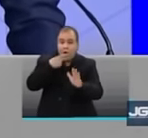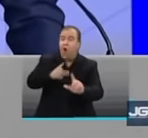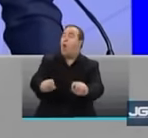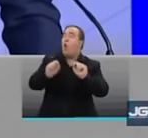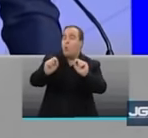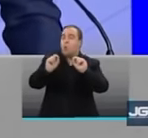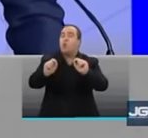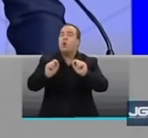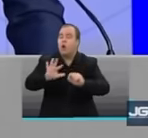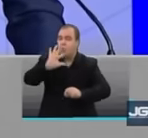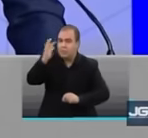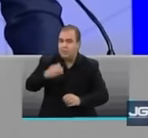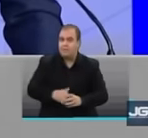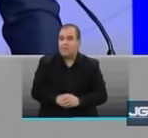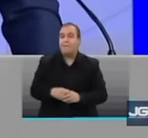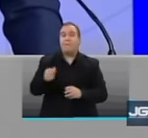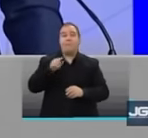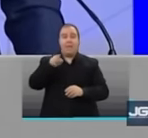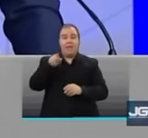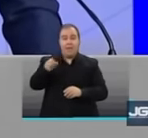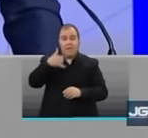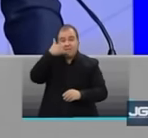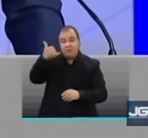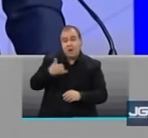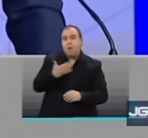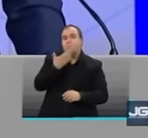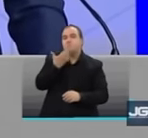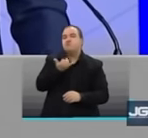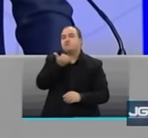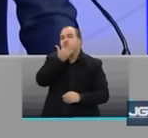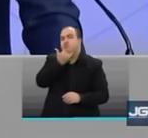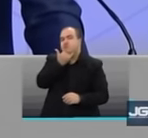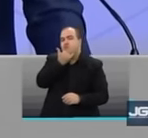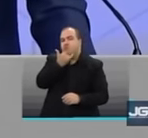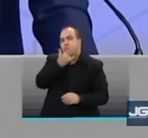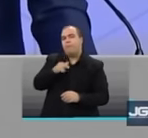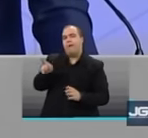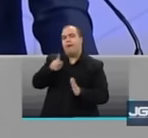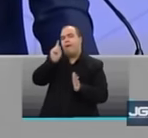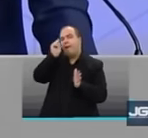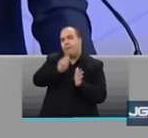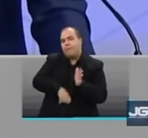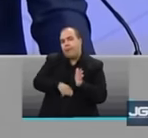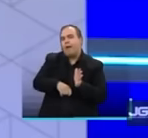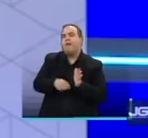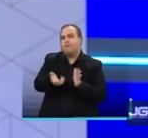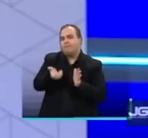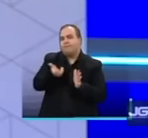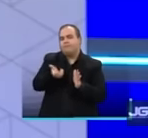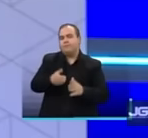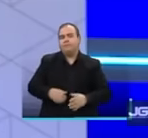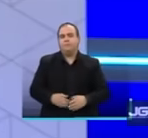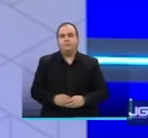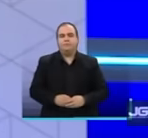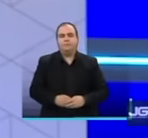dia 6 de outubro, para o Marçal no primeiro turno. Ele vai ligar pedindo desculpa, porque Eita. Ele é um cara que decide contratos.